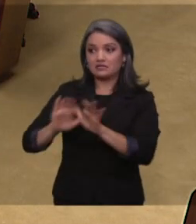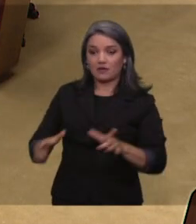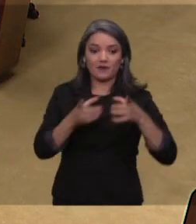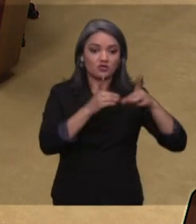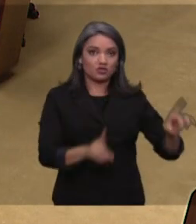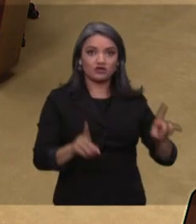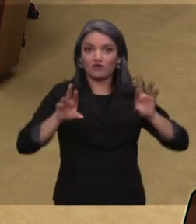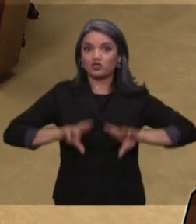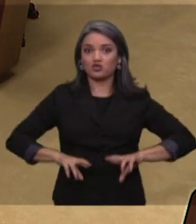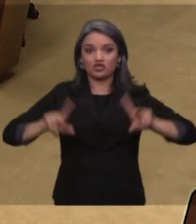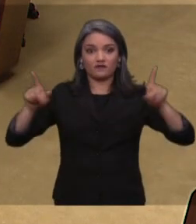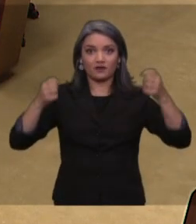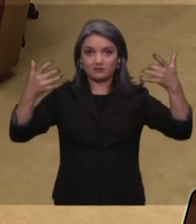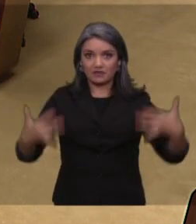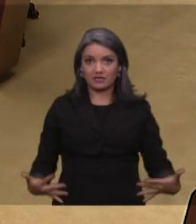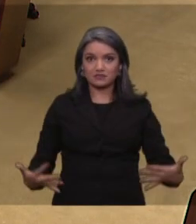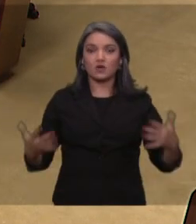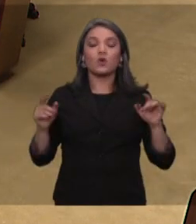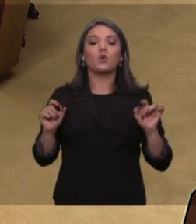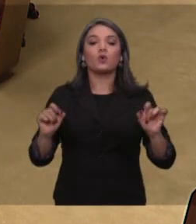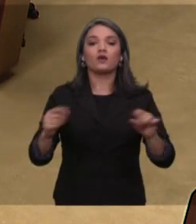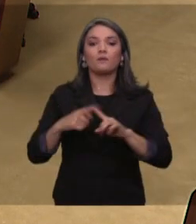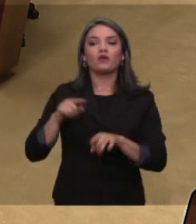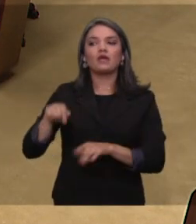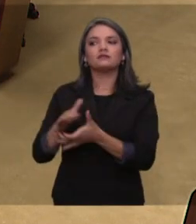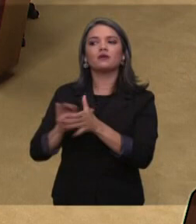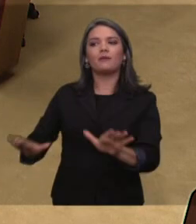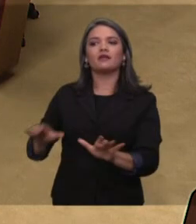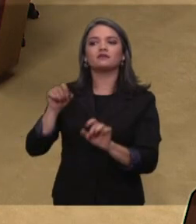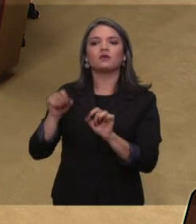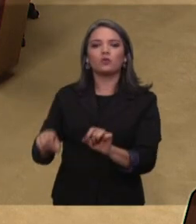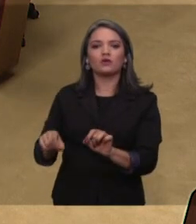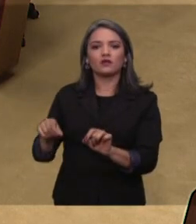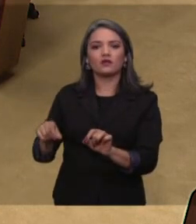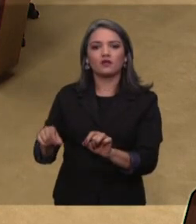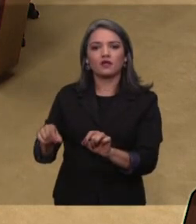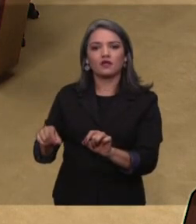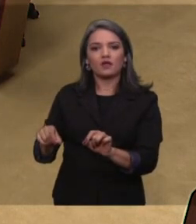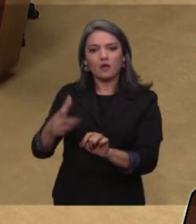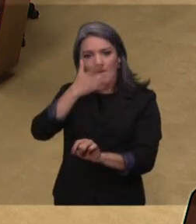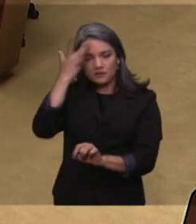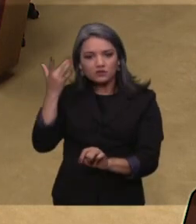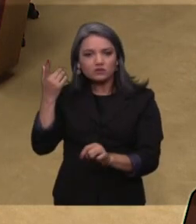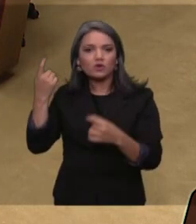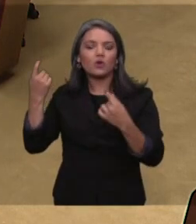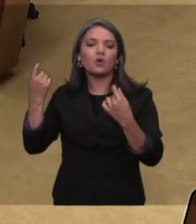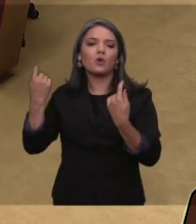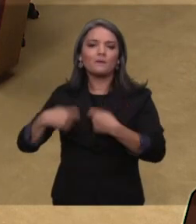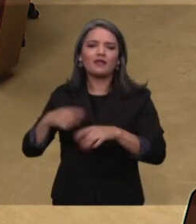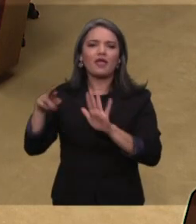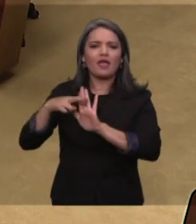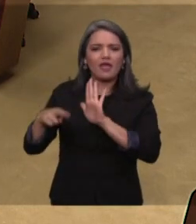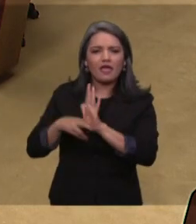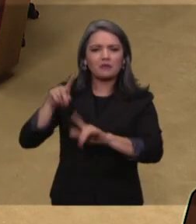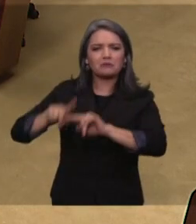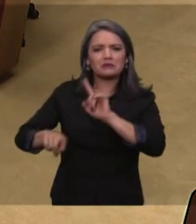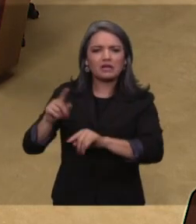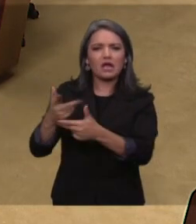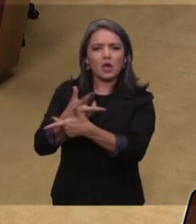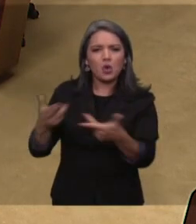A separação apenas põe termo aos deveres de coabitação e fidelidade recíproca e ao regime de bens,